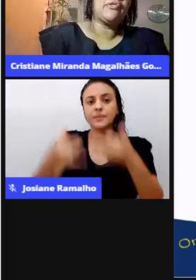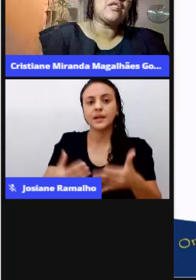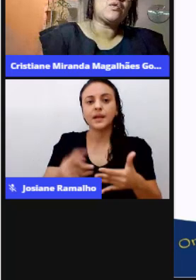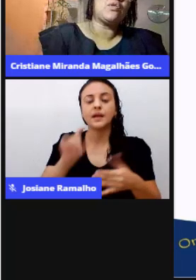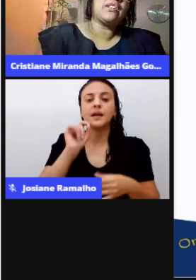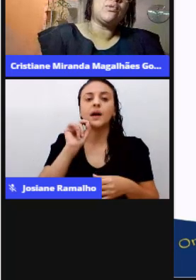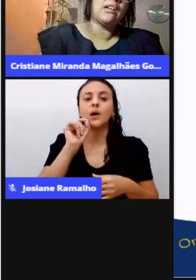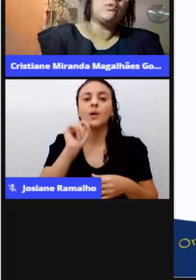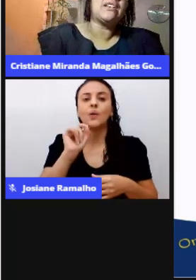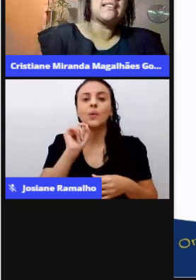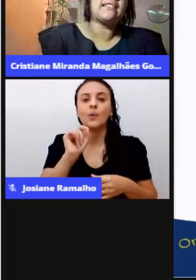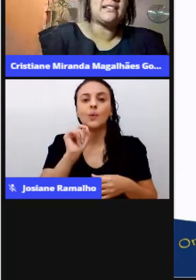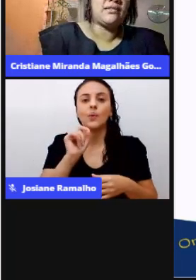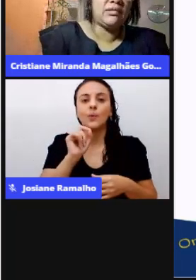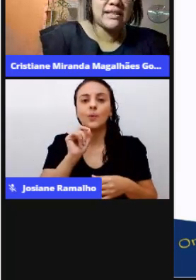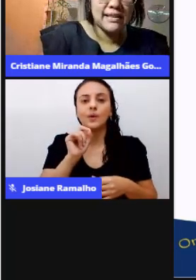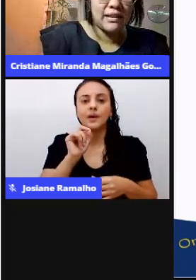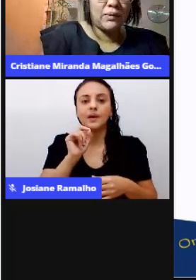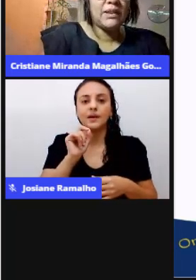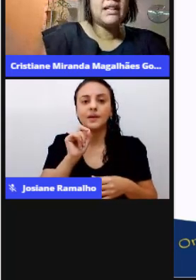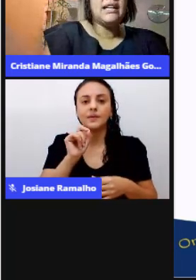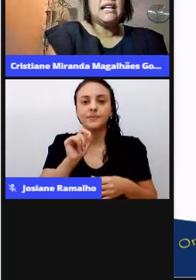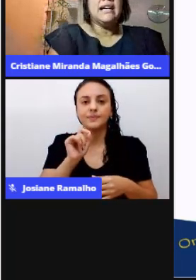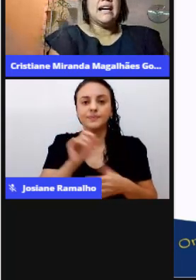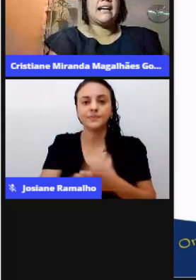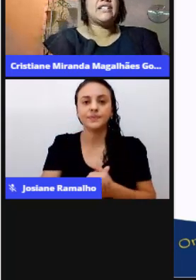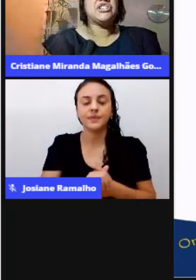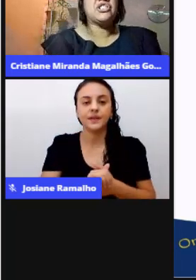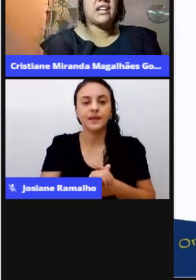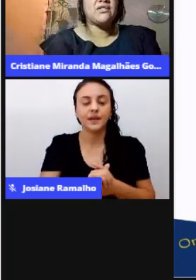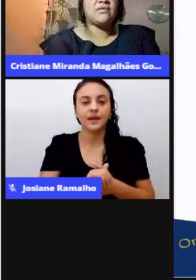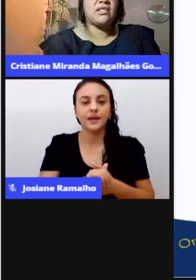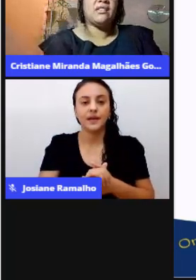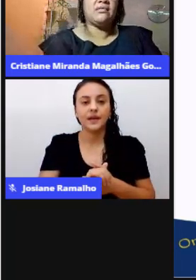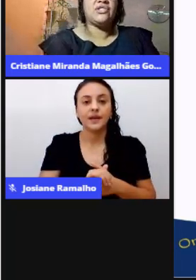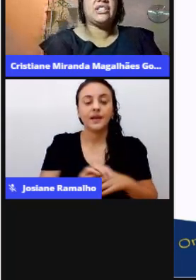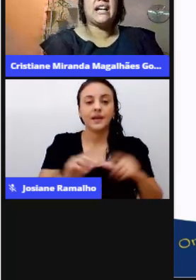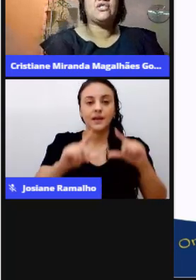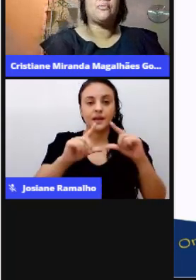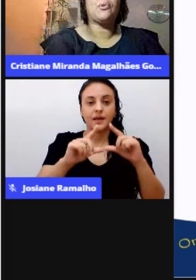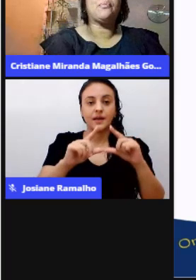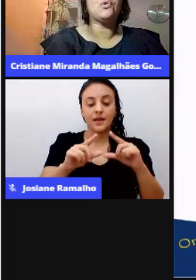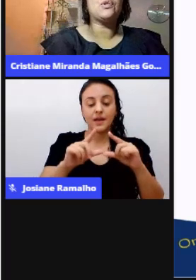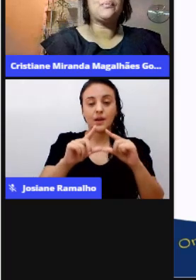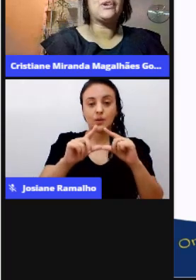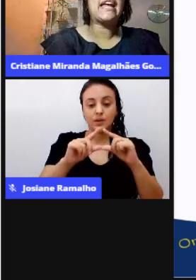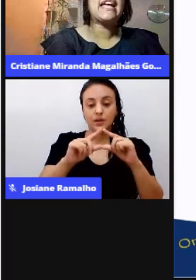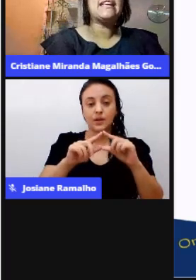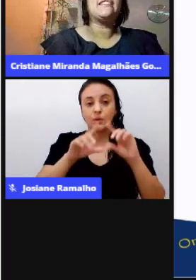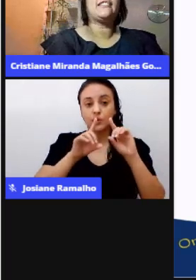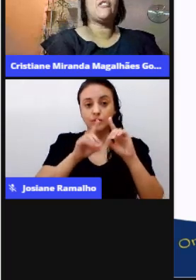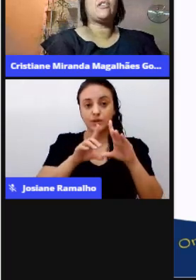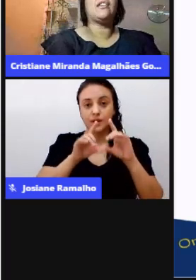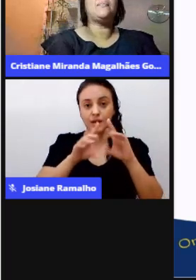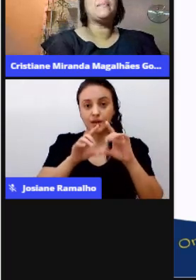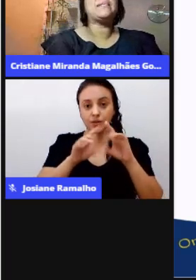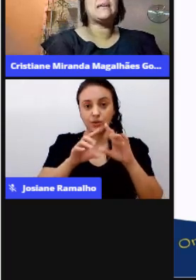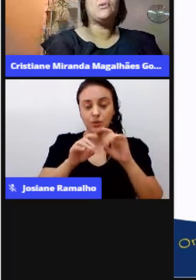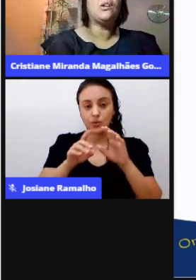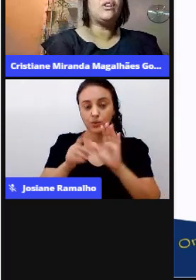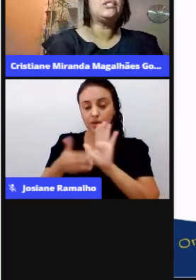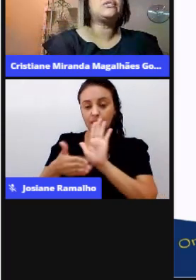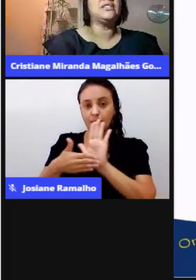do professor e do aluno, essa triangulação. Aqui a gente traz o triângulo didático proposto por ele, que é o